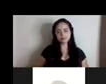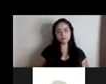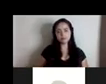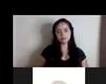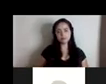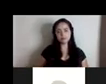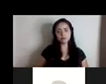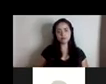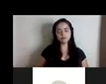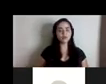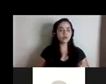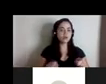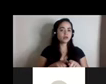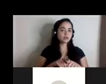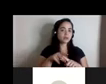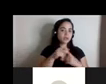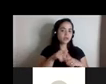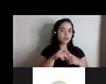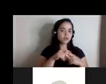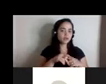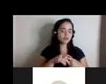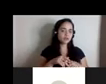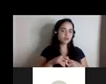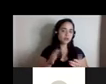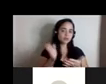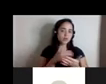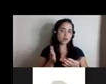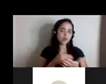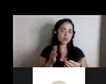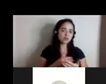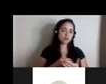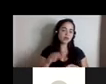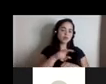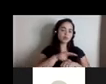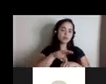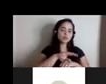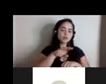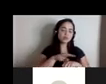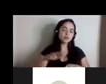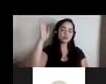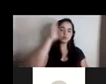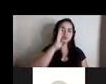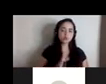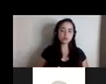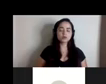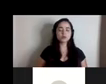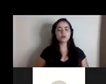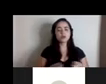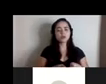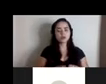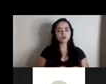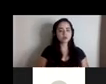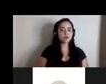A revisão do catálogo nacional de cursos técnicos e profissionais também nos